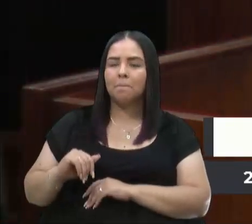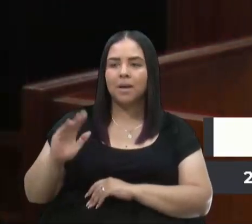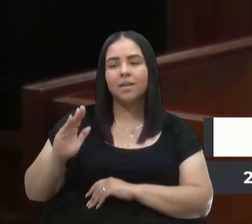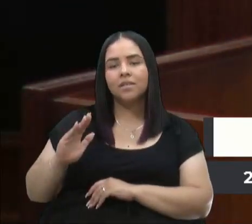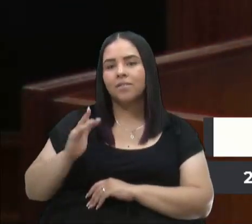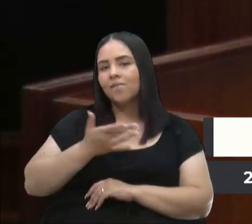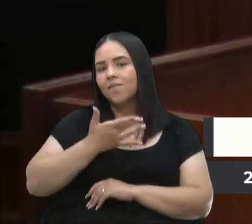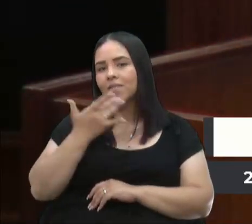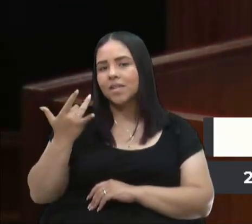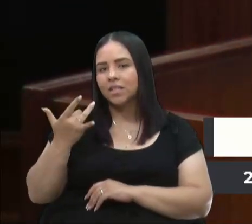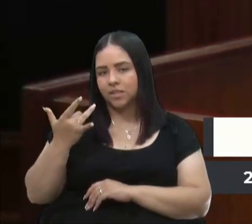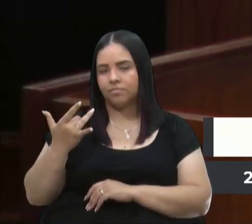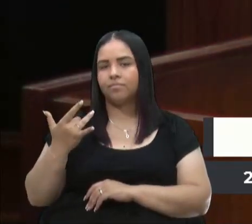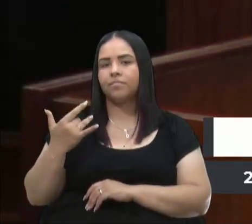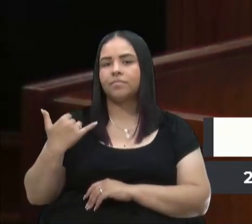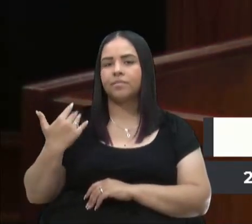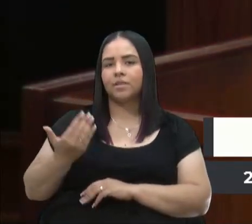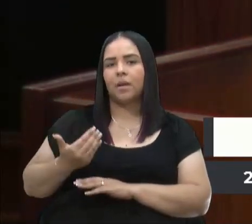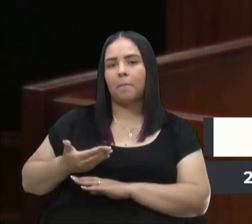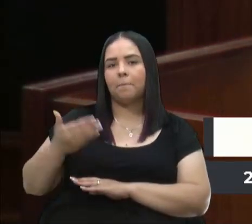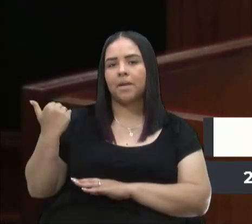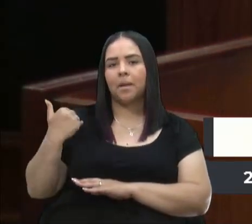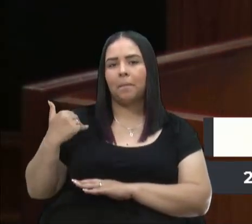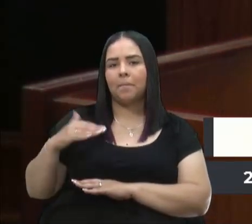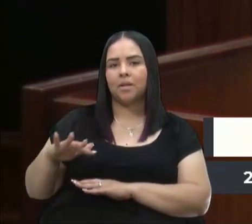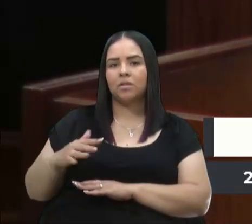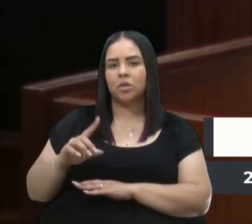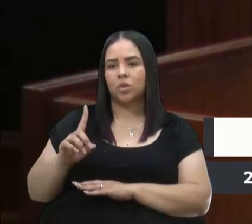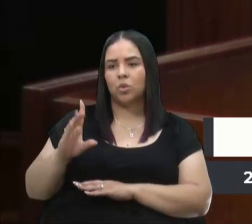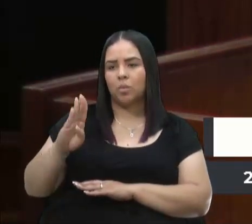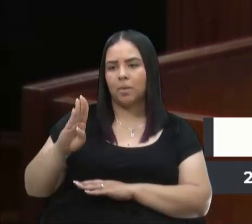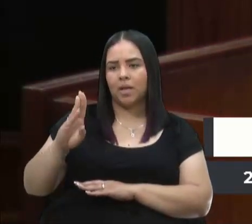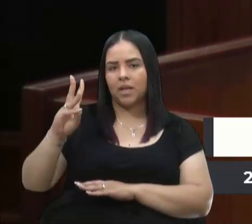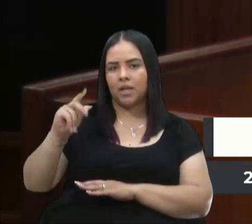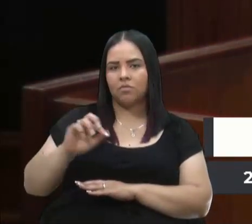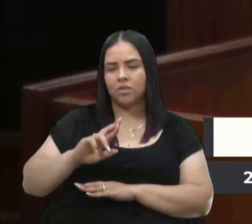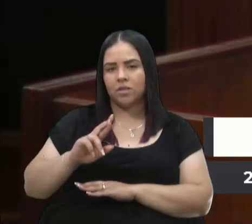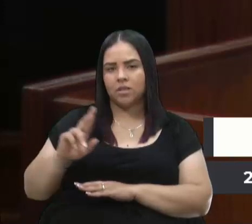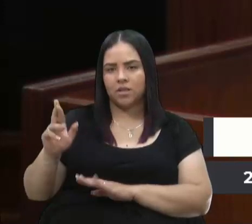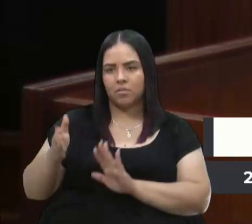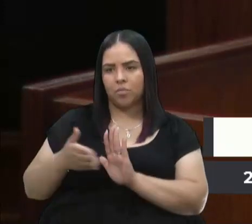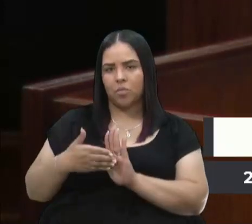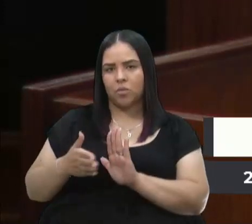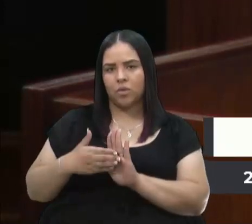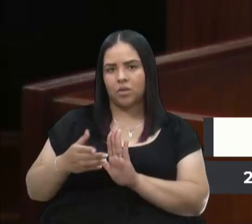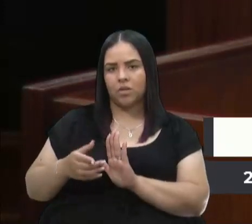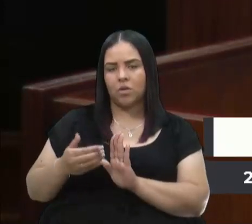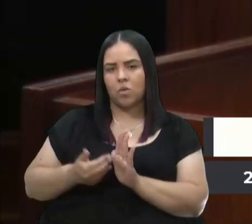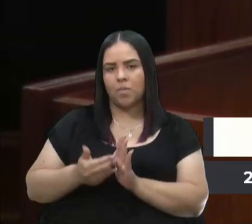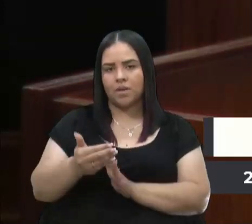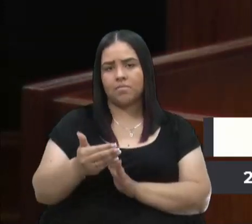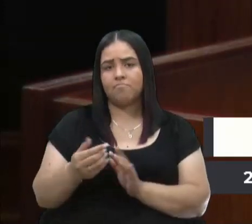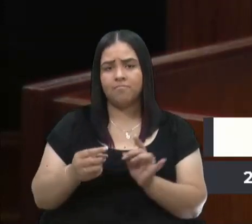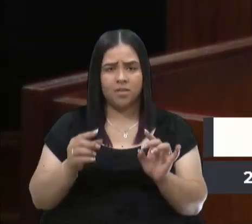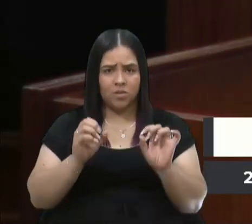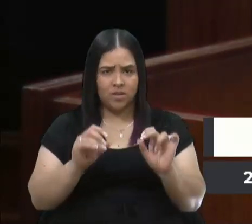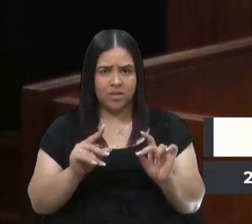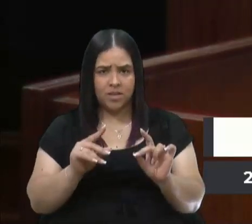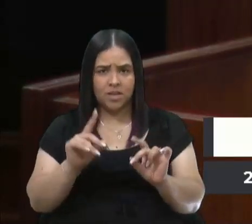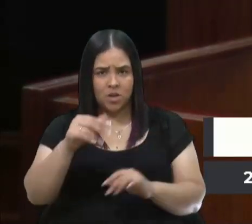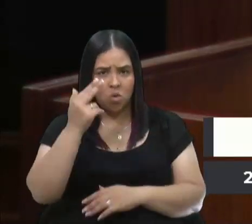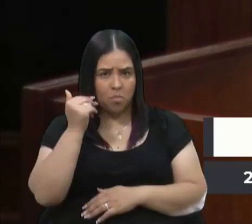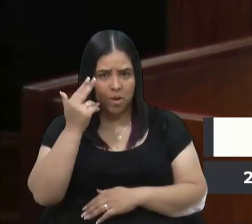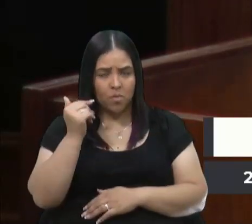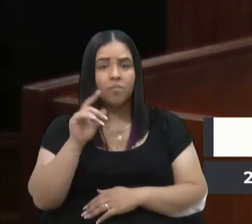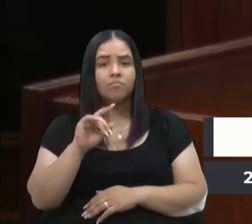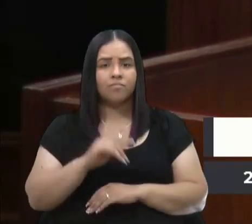flexível, que para isso deixou para trás cerca de R$1 bilhão lá da proposta inicial. Mas faz parte. Isso é